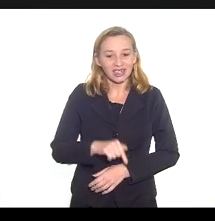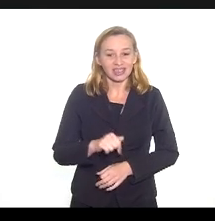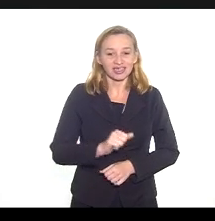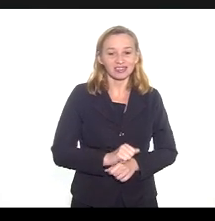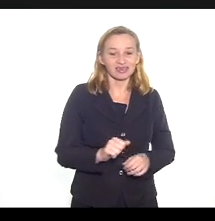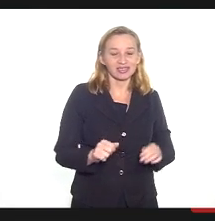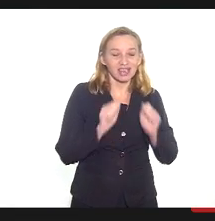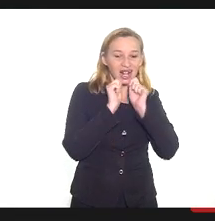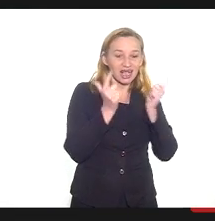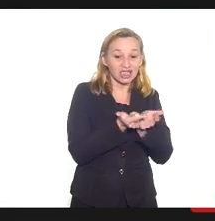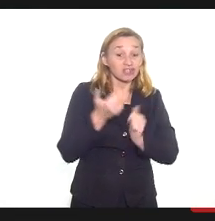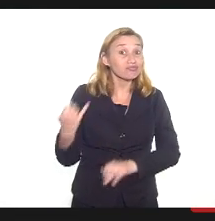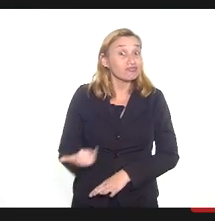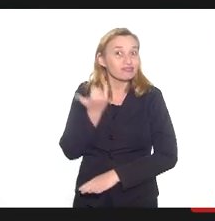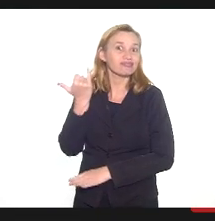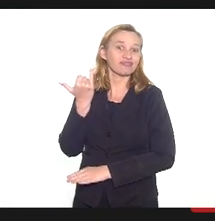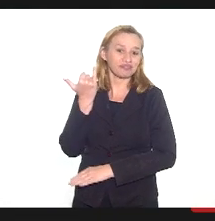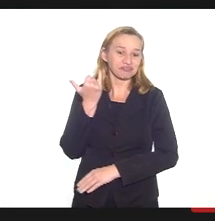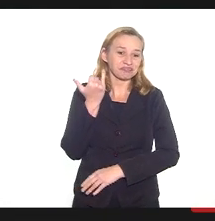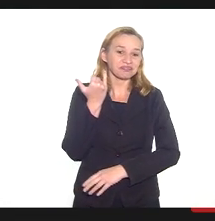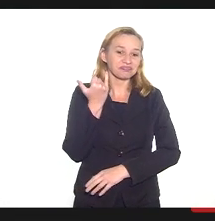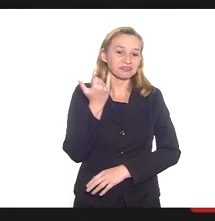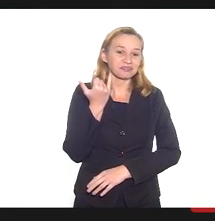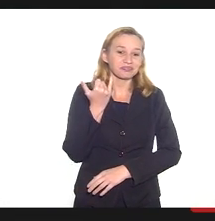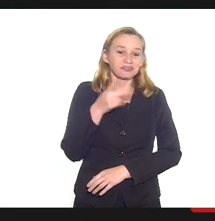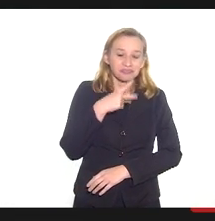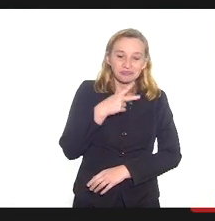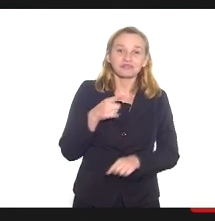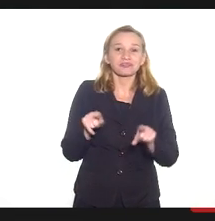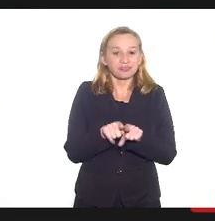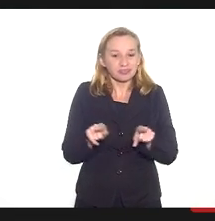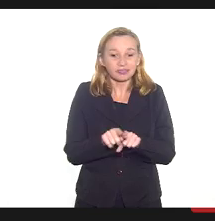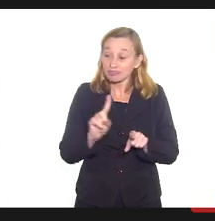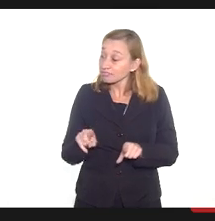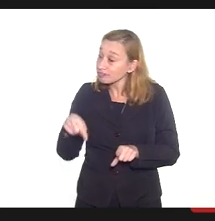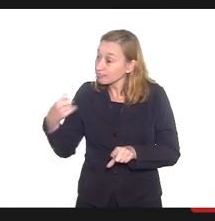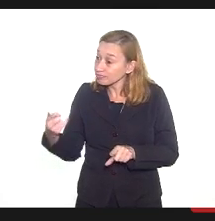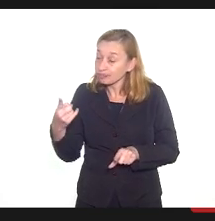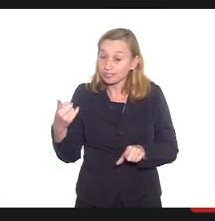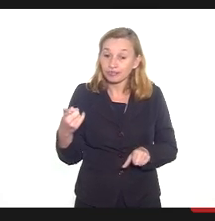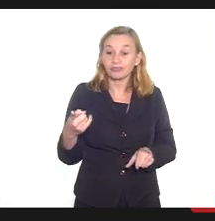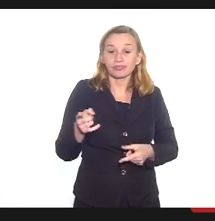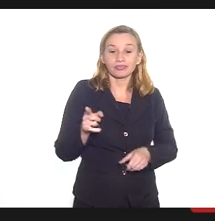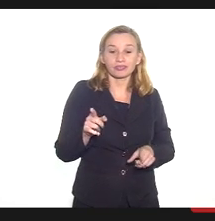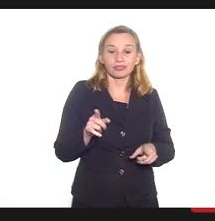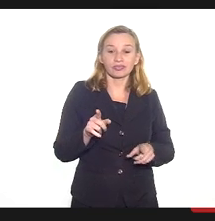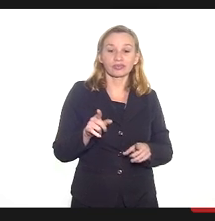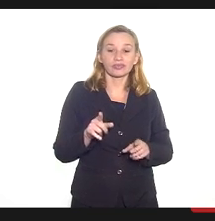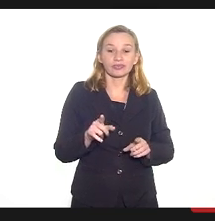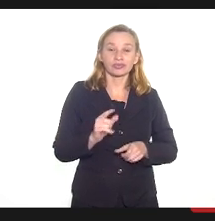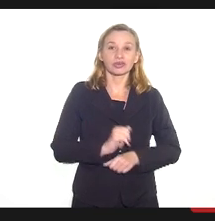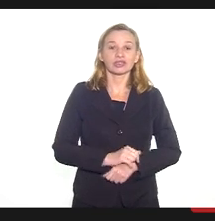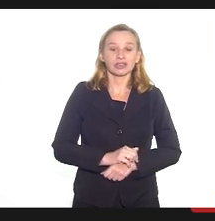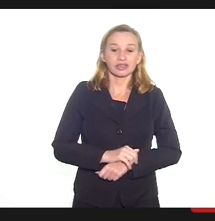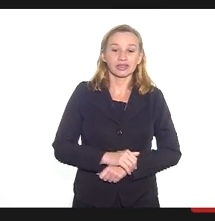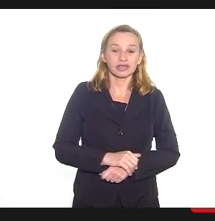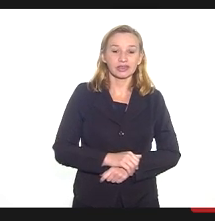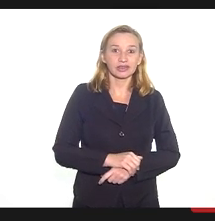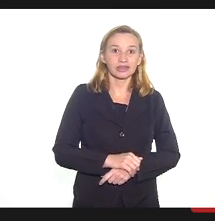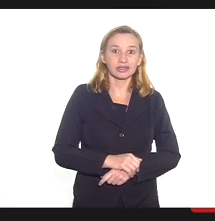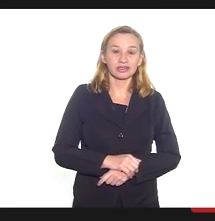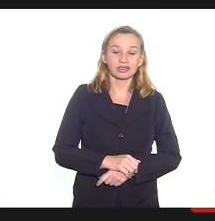Legislativo. E é importante a gente mencionar também uma outra legislação que faz com